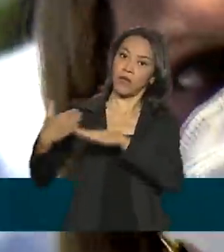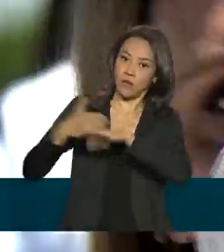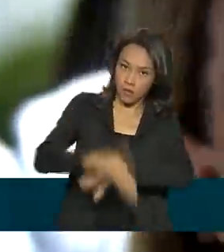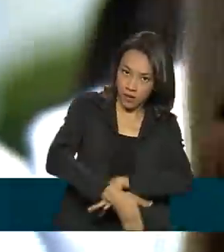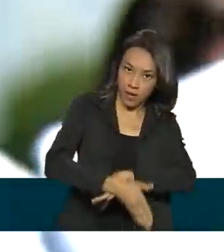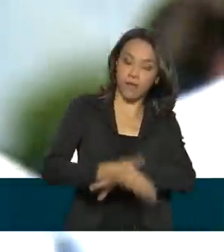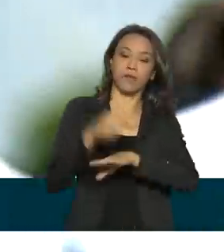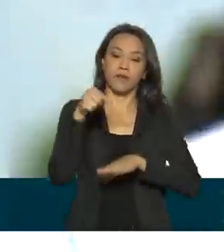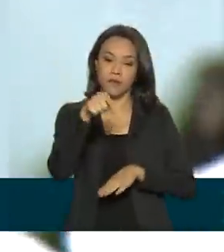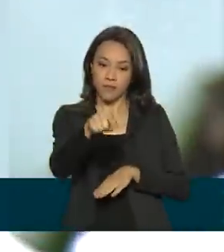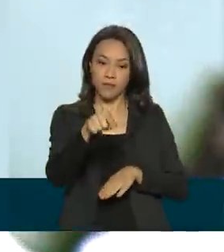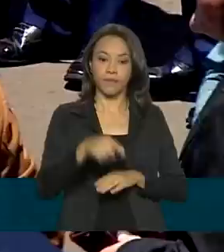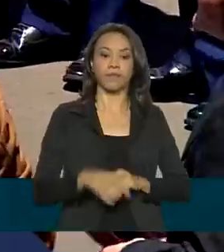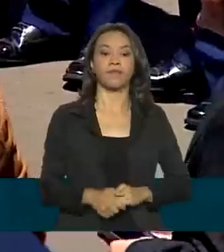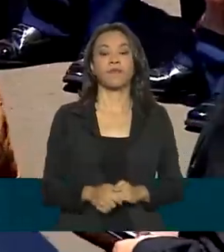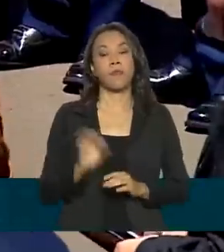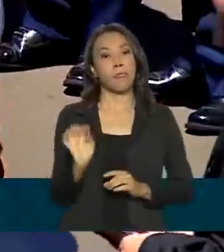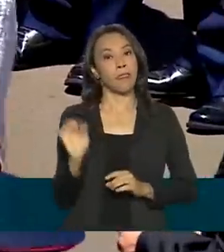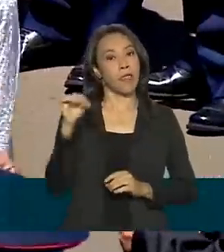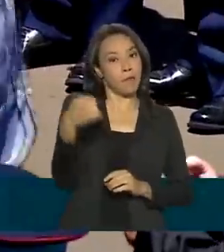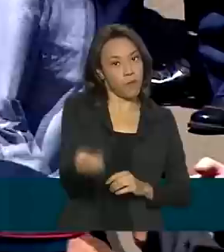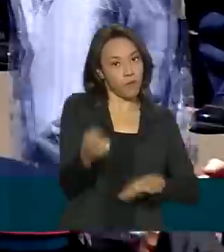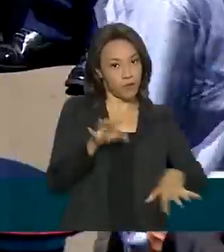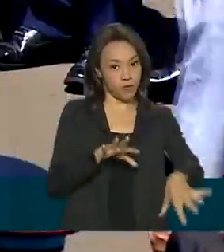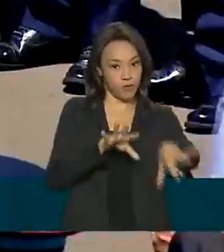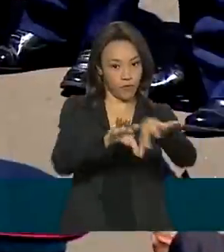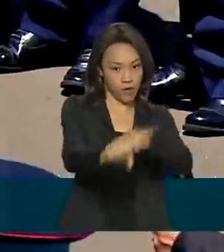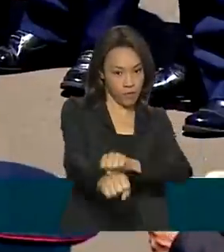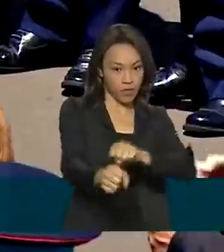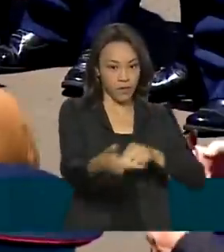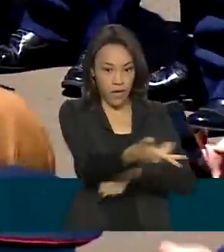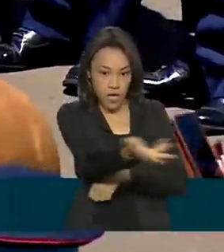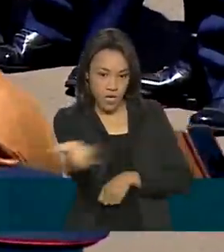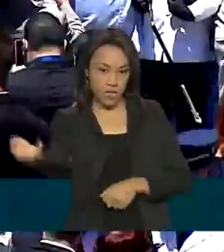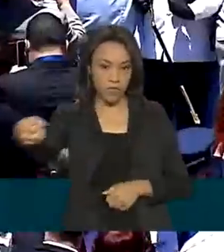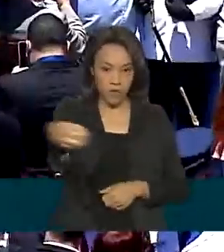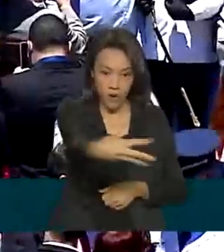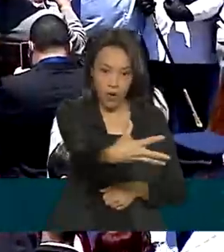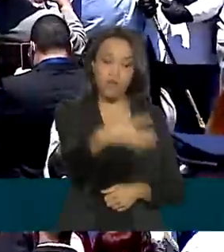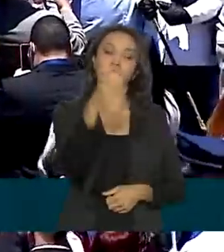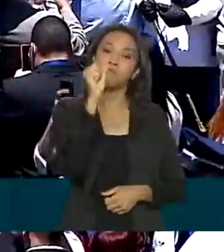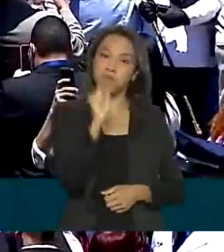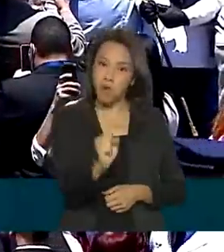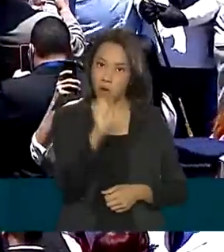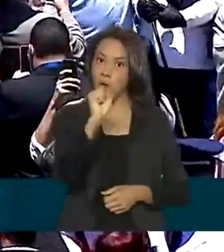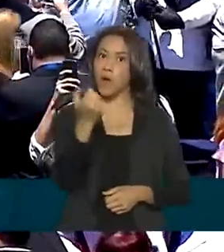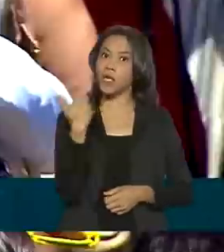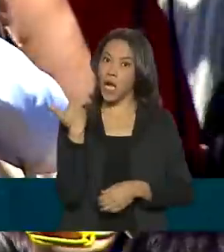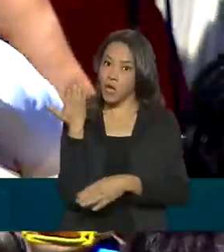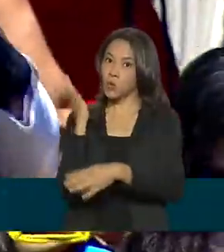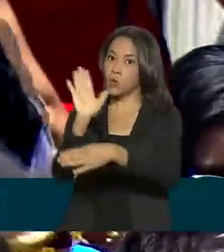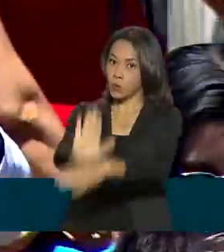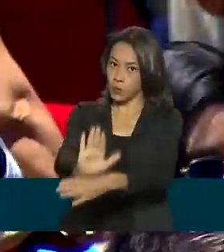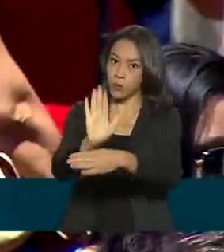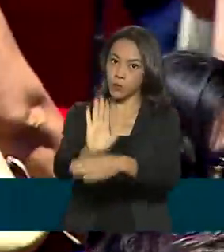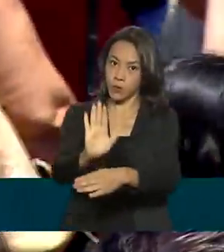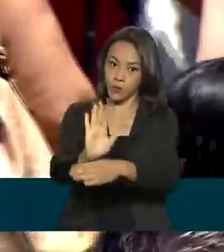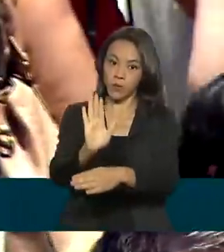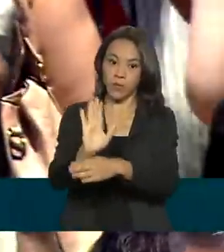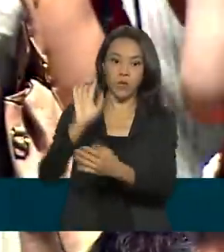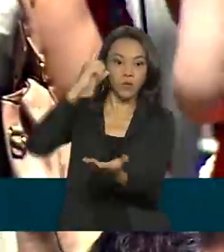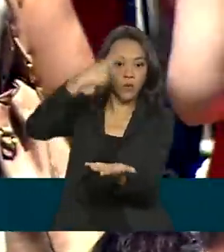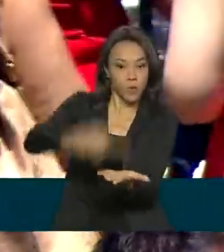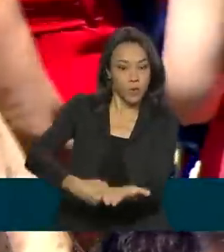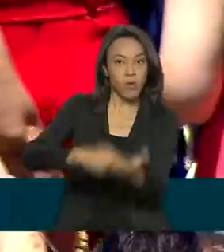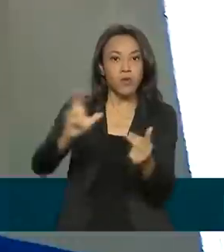das escolas da corporação. Depois da formação, os novos aspirantes já podem ajudar a cumprir as missões da FAB